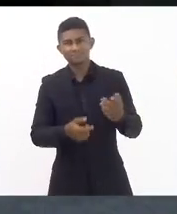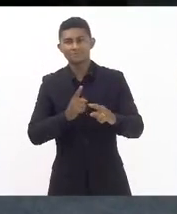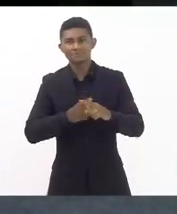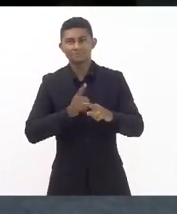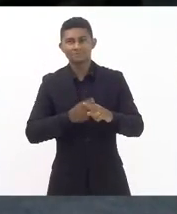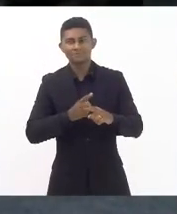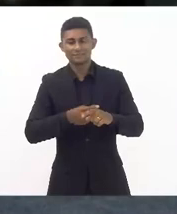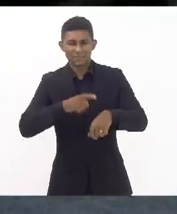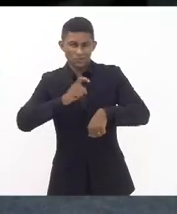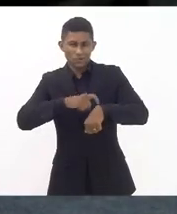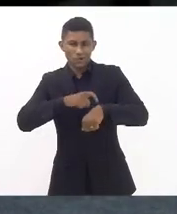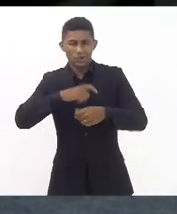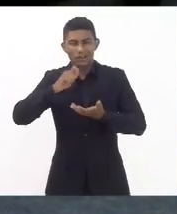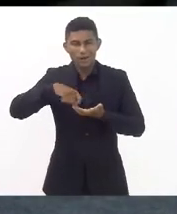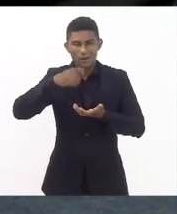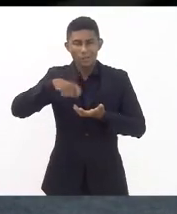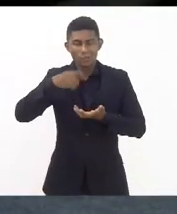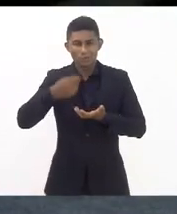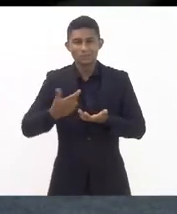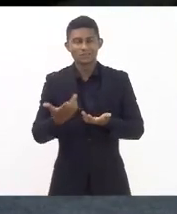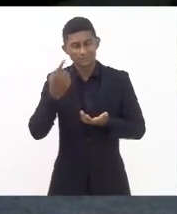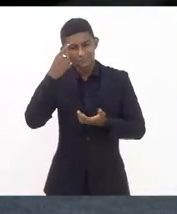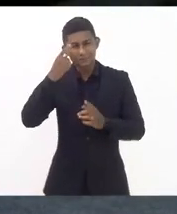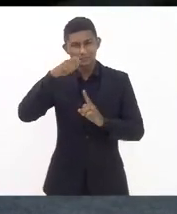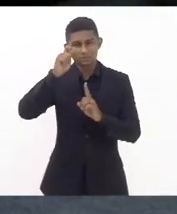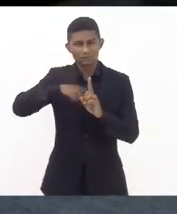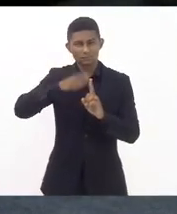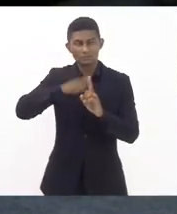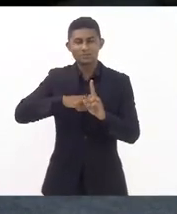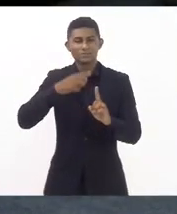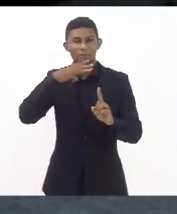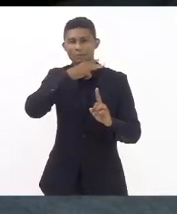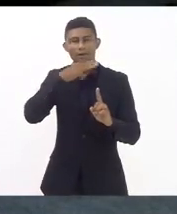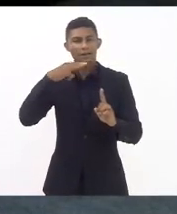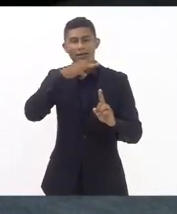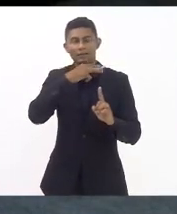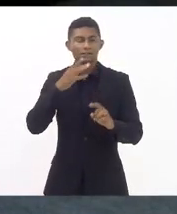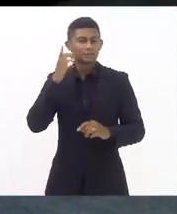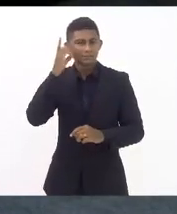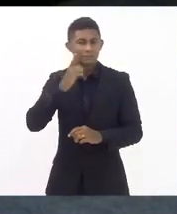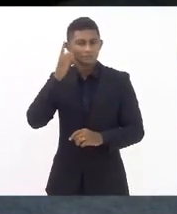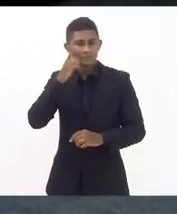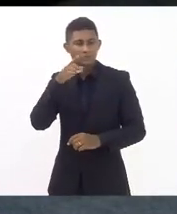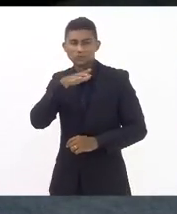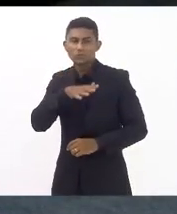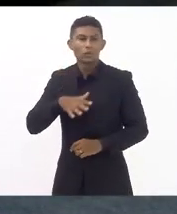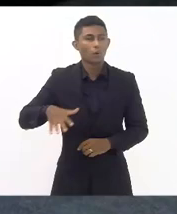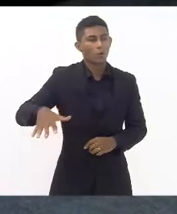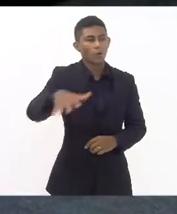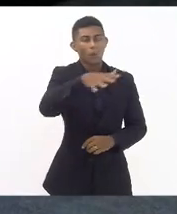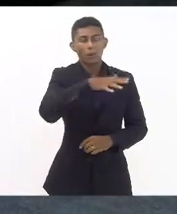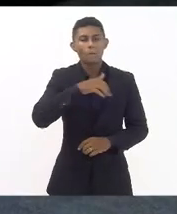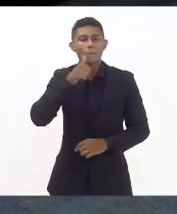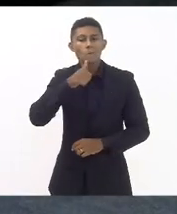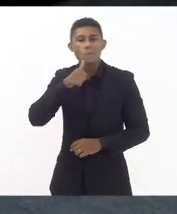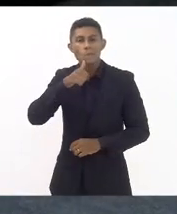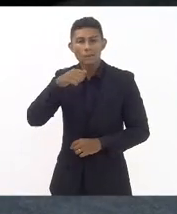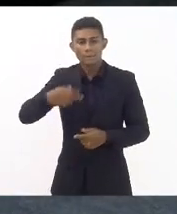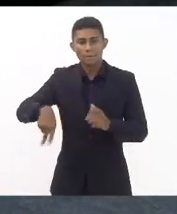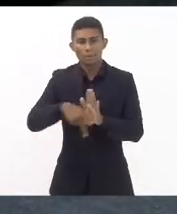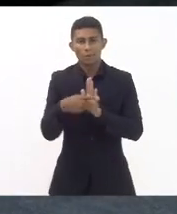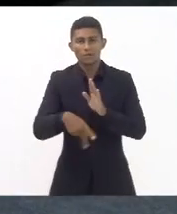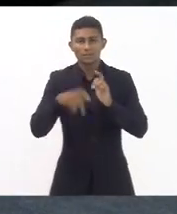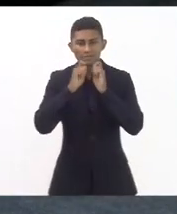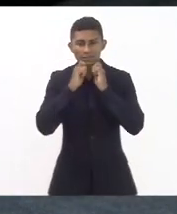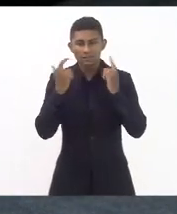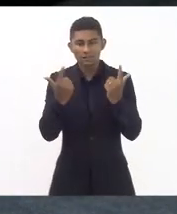almoço que foi dado no mês de março a todas as deputadas aqui da casa, celebrando, né, que é